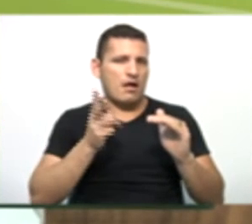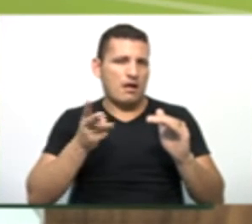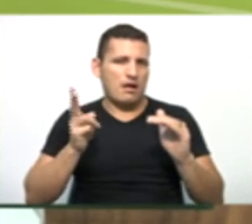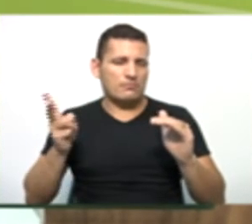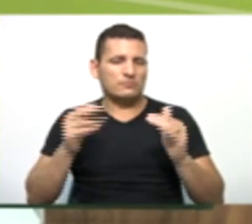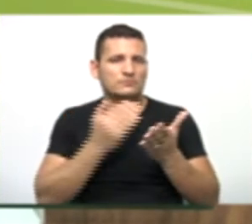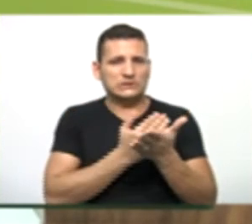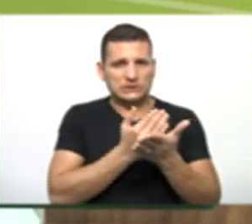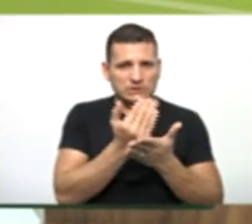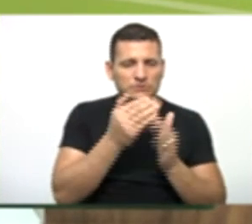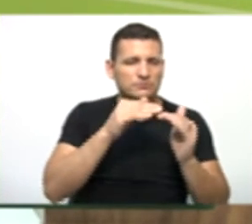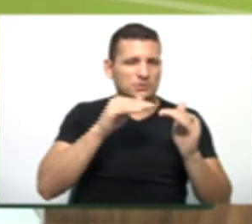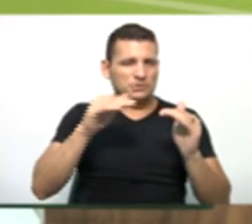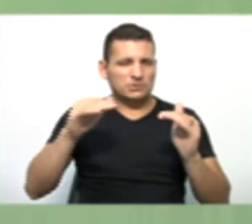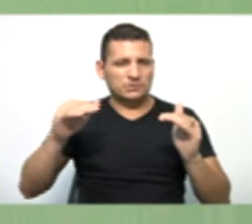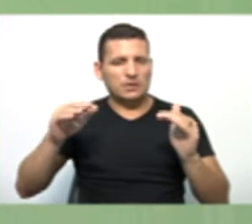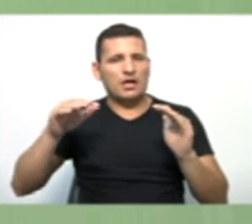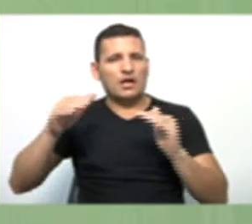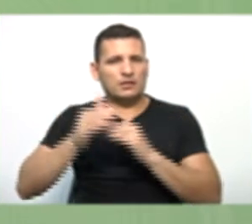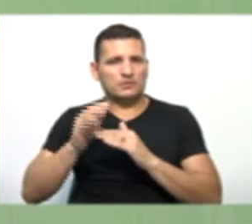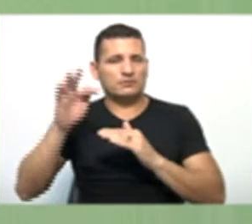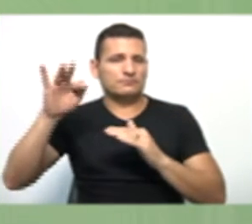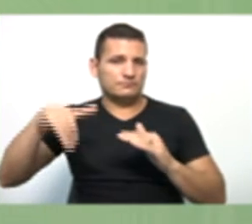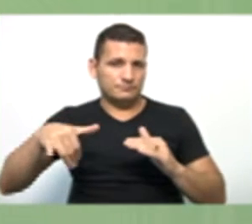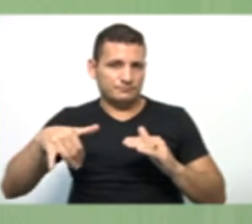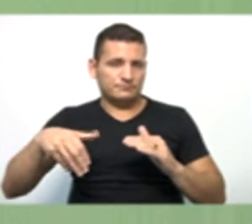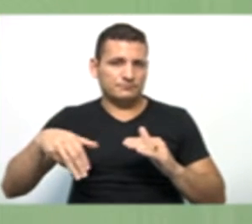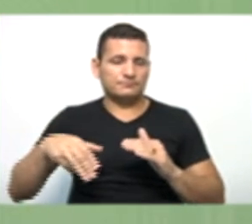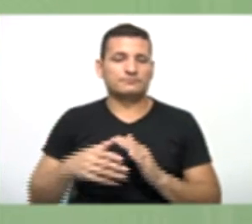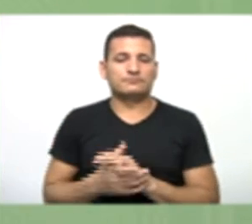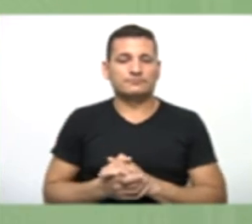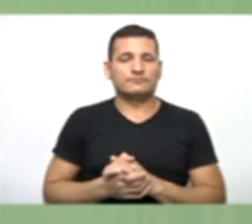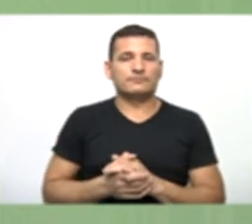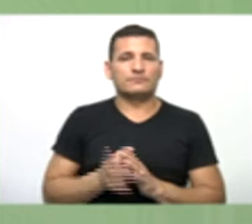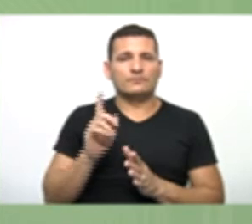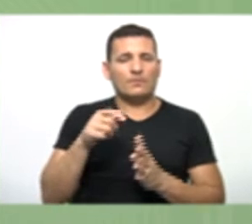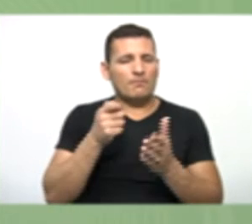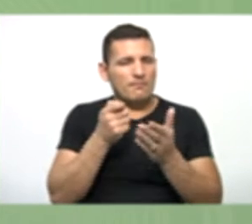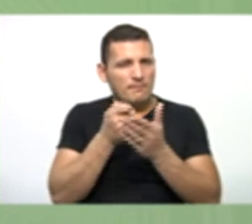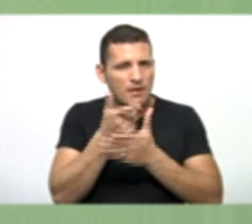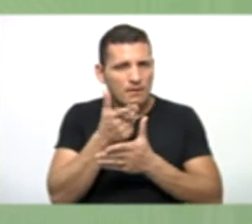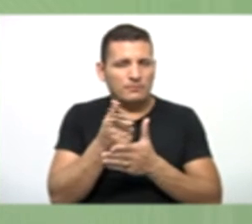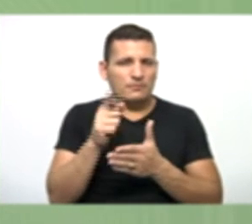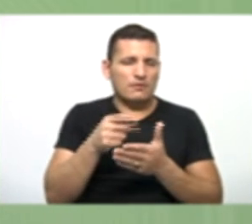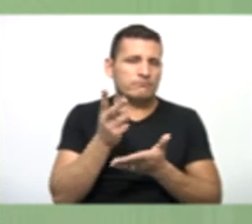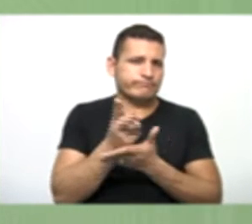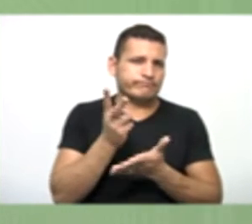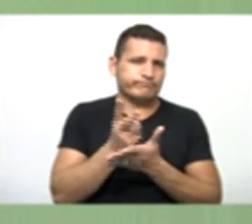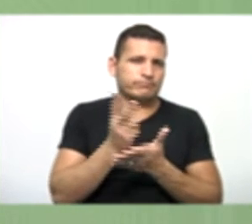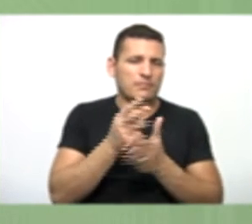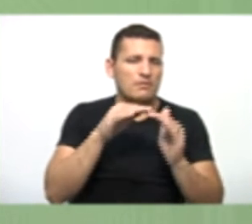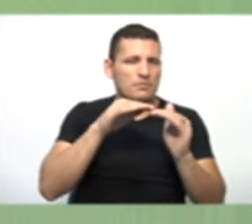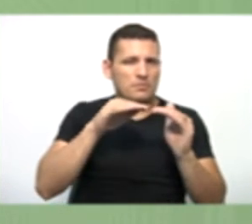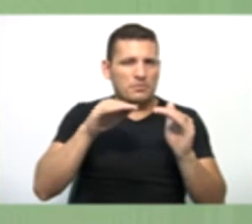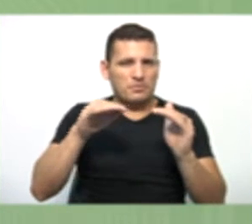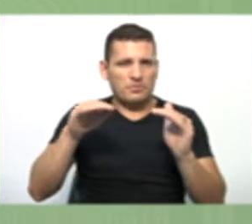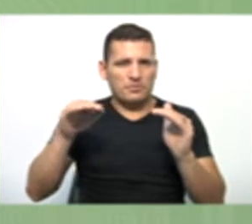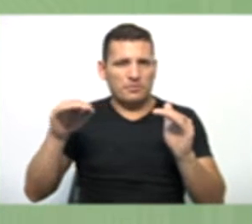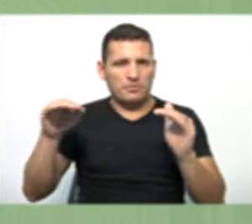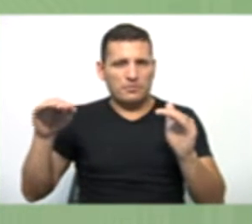do início até o fim. Ou seja, o pagamento ele vai ser sempre igual. Constante, né? exatamente. Na constante vai ser sempre igual. E